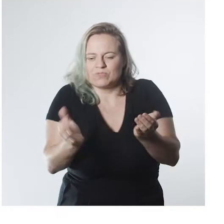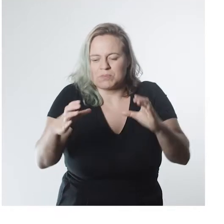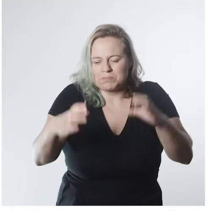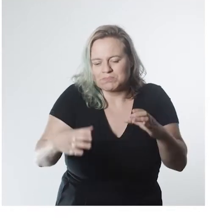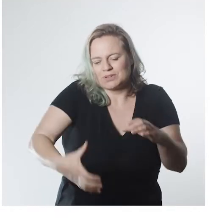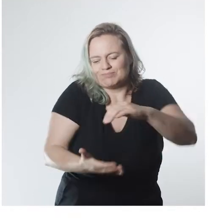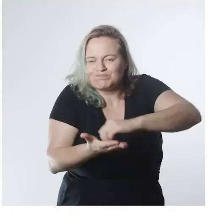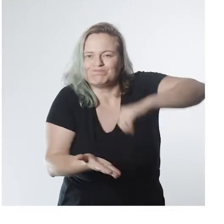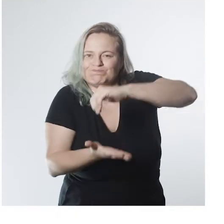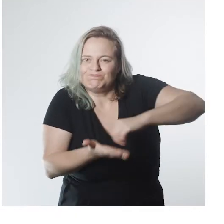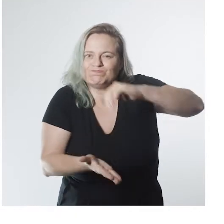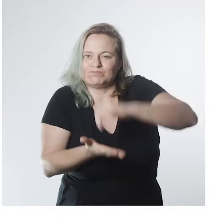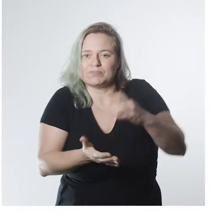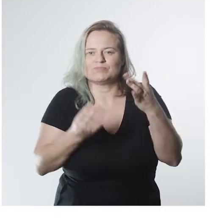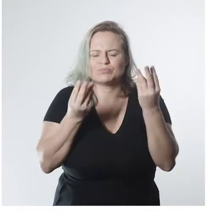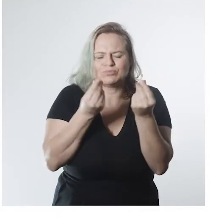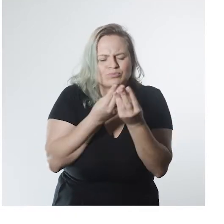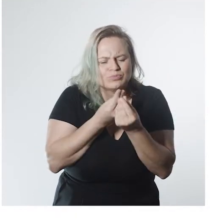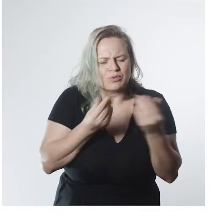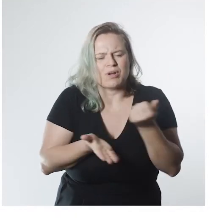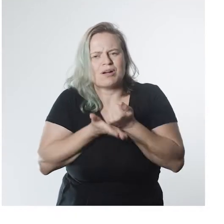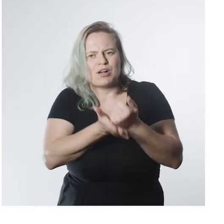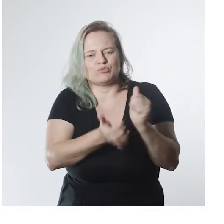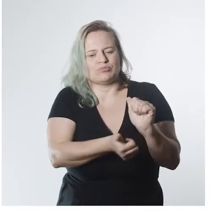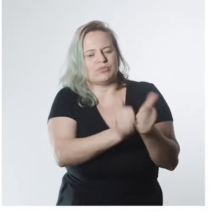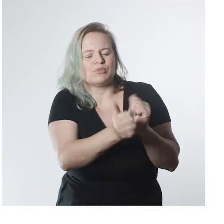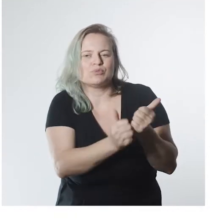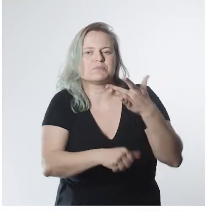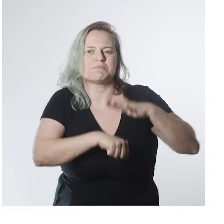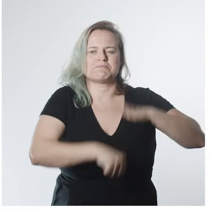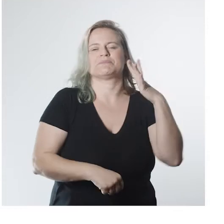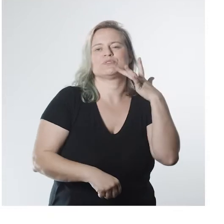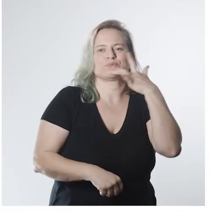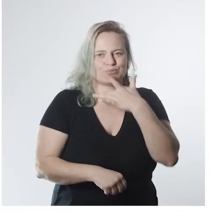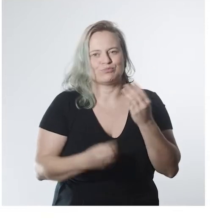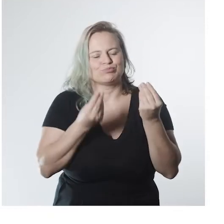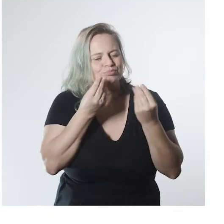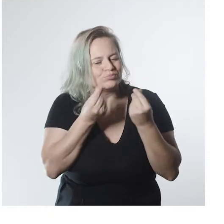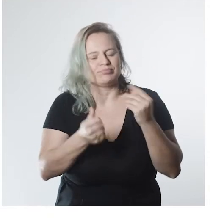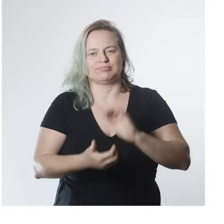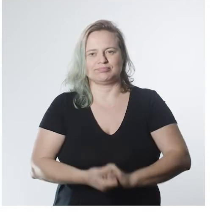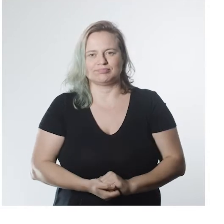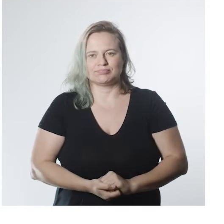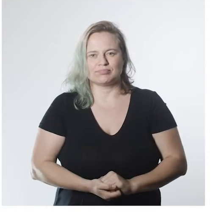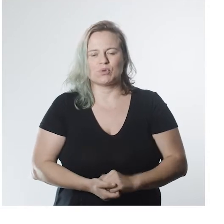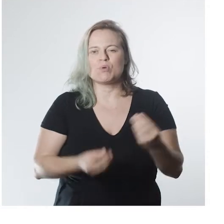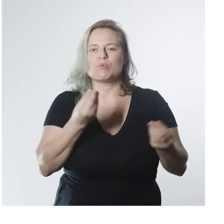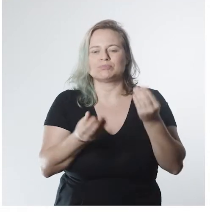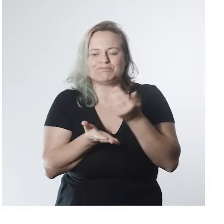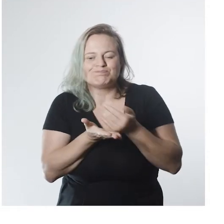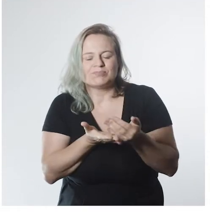É isso que traz bastante sabor e vai ajudar bastante no sabor do arroz, junto com o caldo base que nós fizemos. Então vou iniciar dourando as